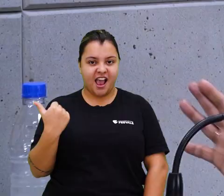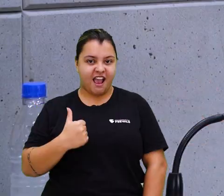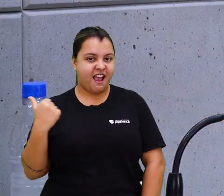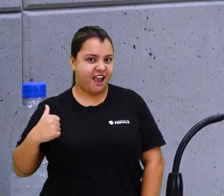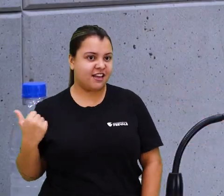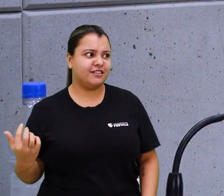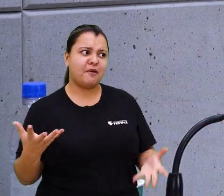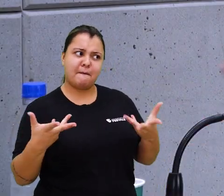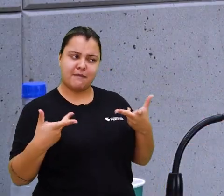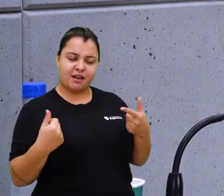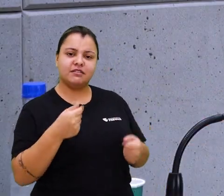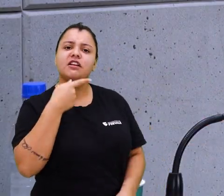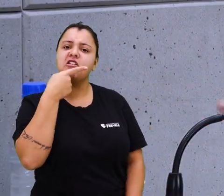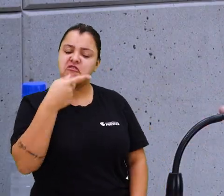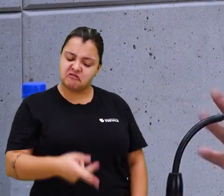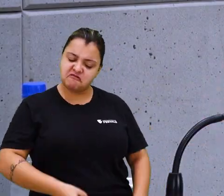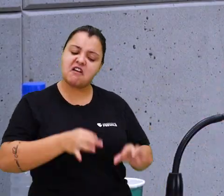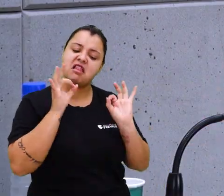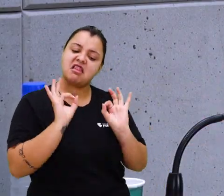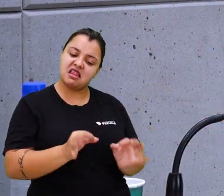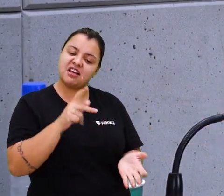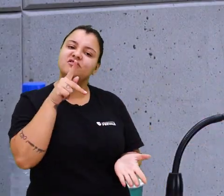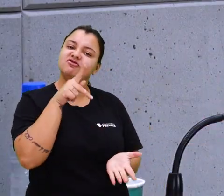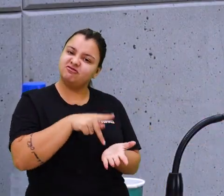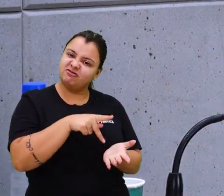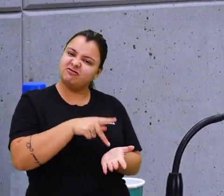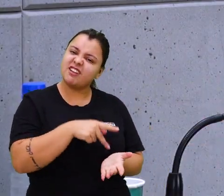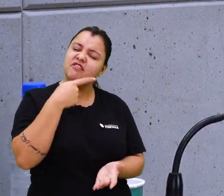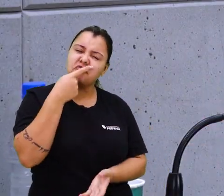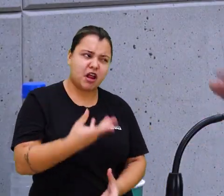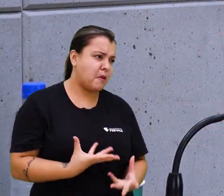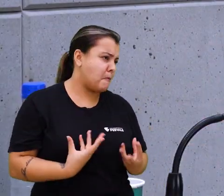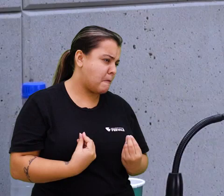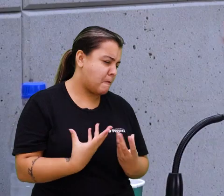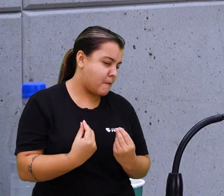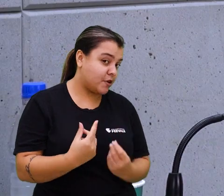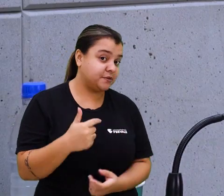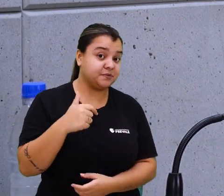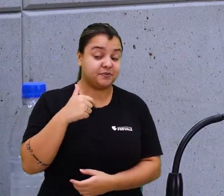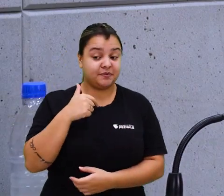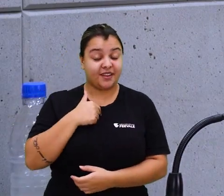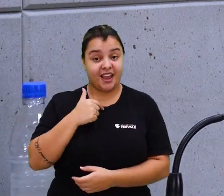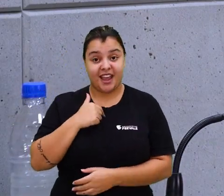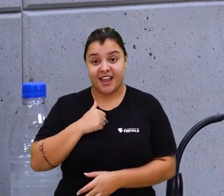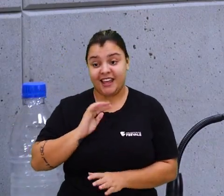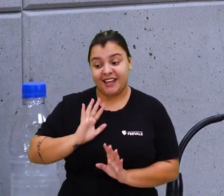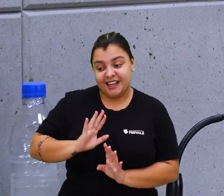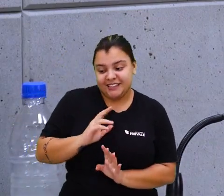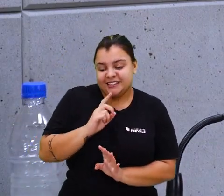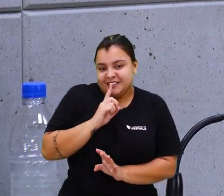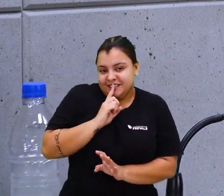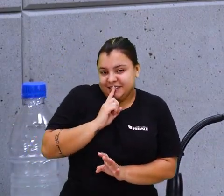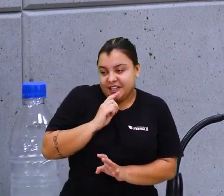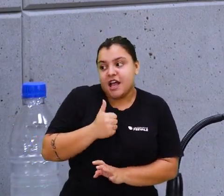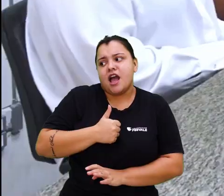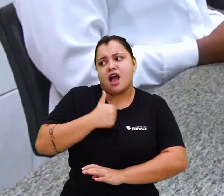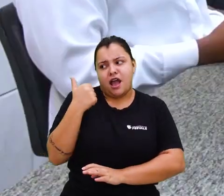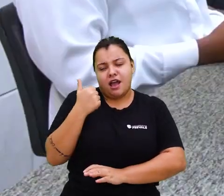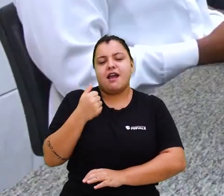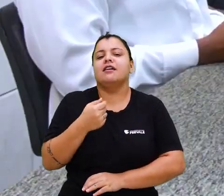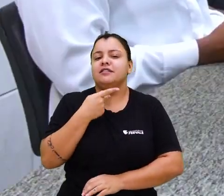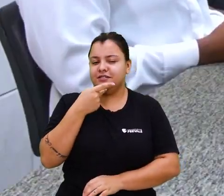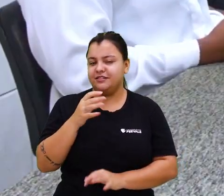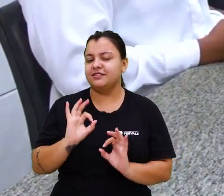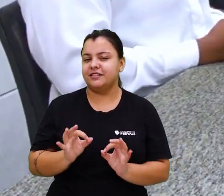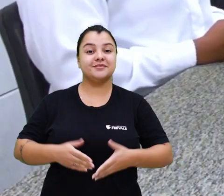para conversar com eles eles ablam de verdade como eles falam eu sou mais quietinha mas eles falam